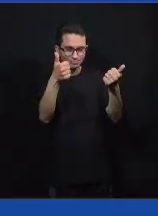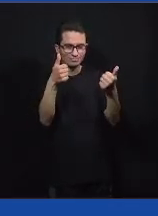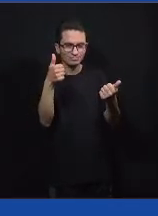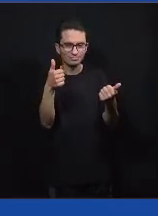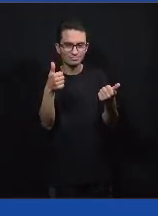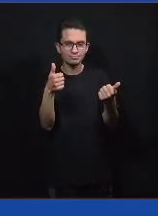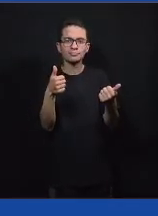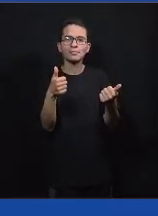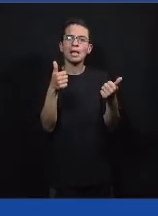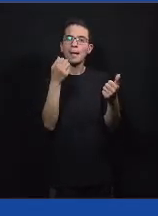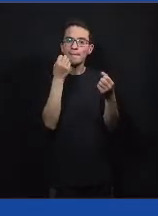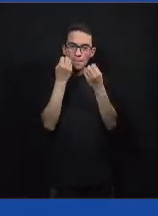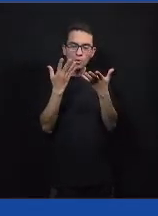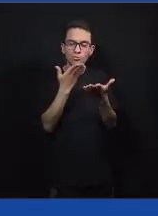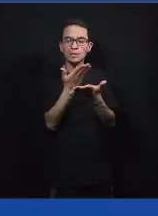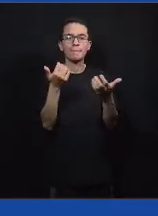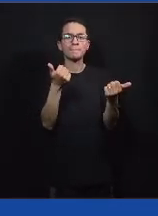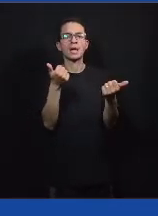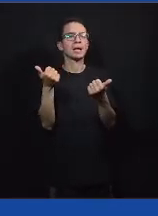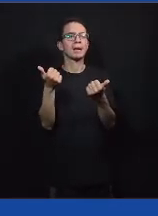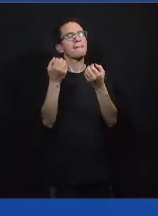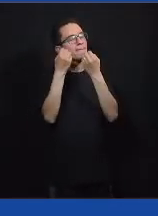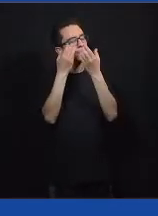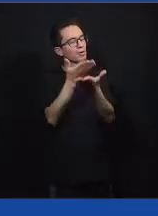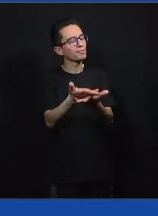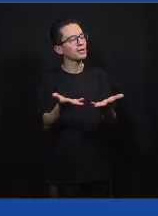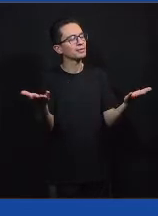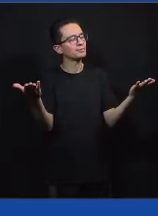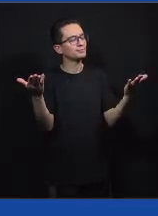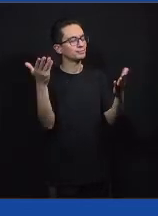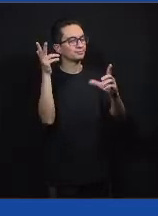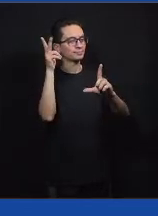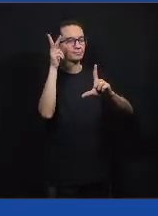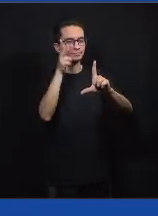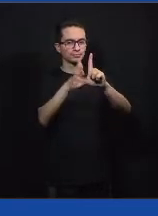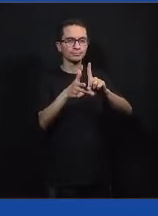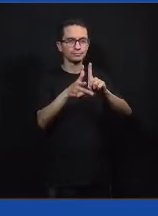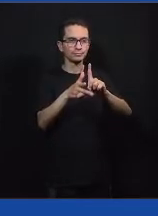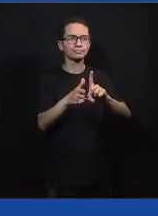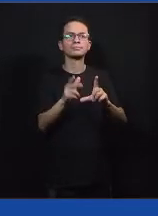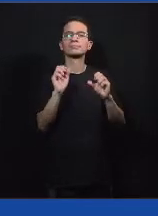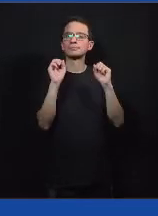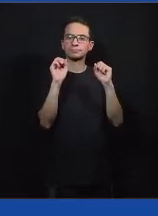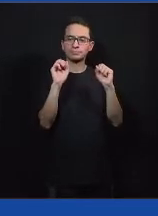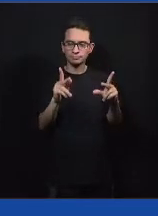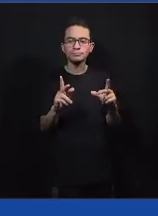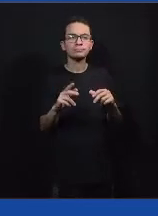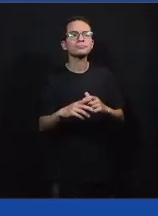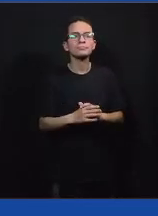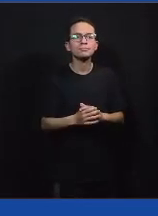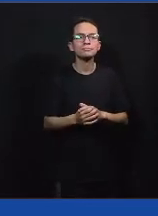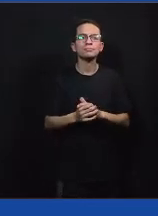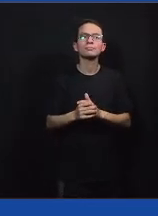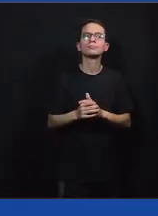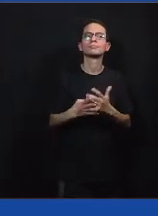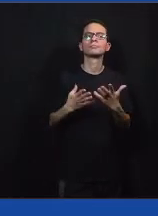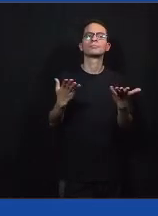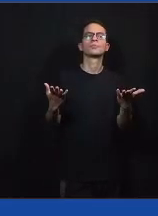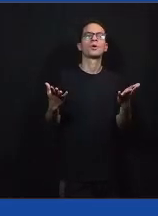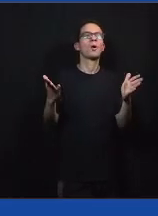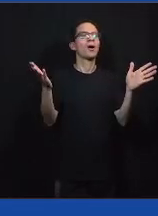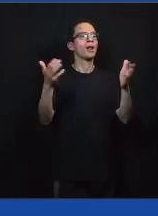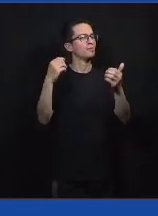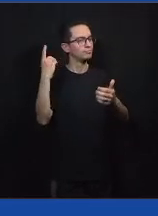é tudo bem Tenham todos um bom mesmo para você pode um tem pode rolar aqui